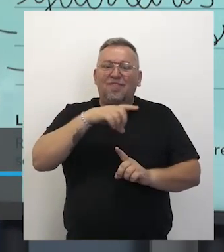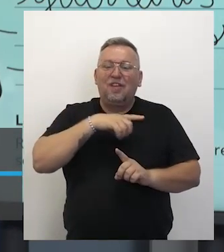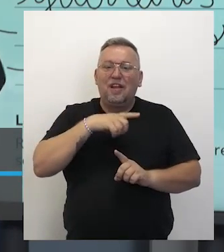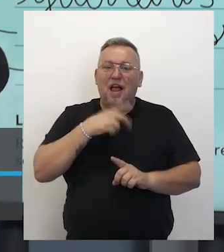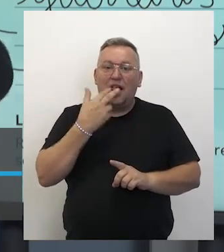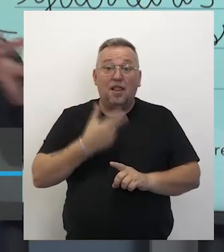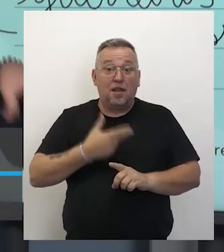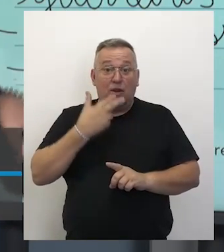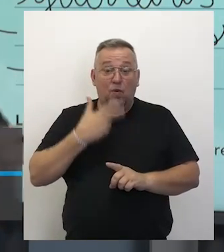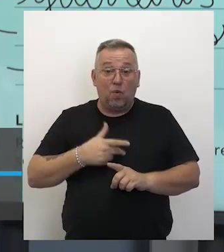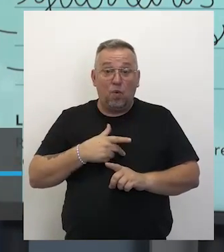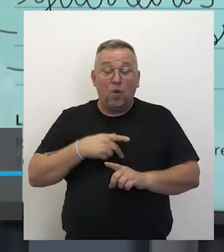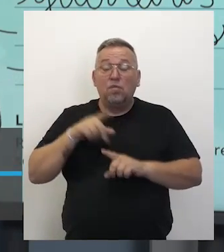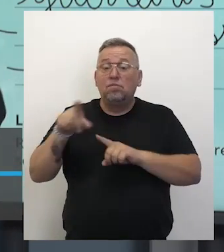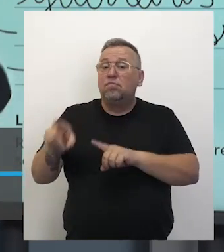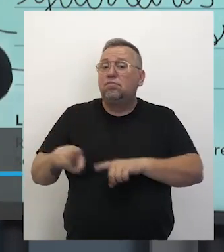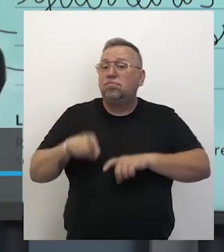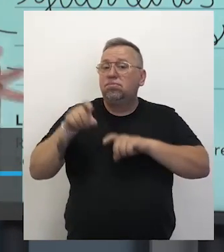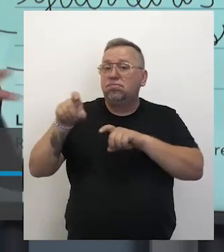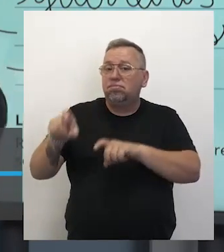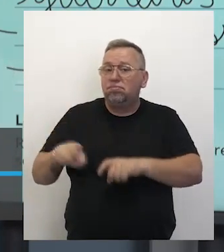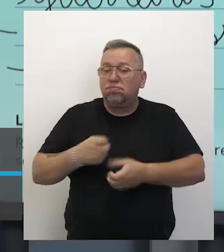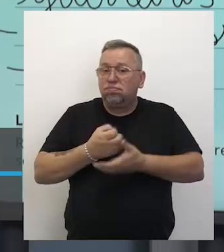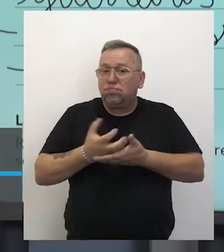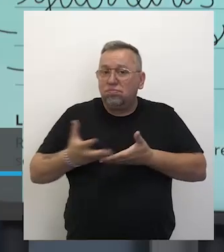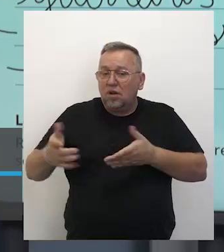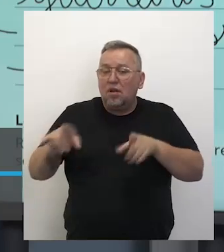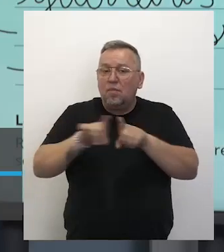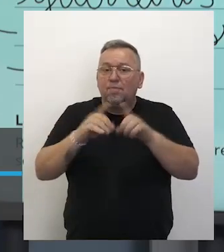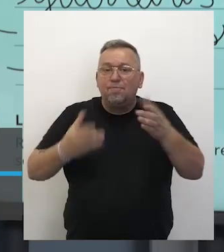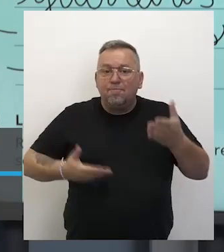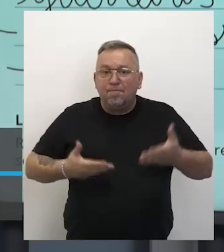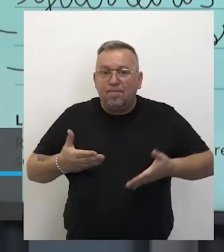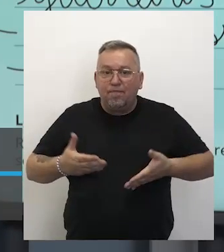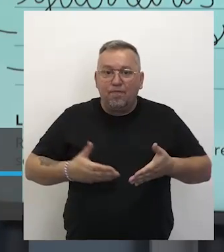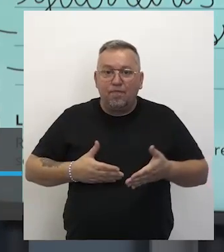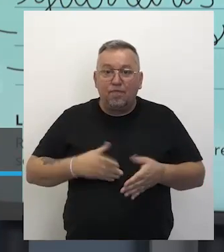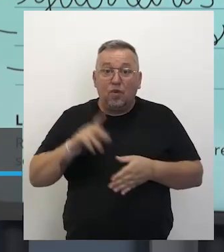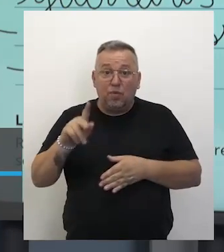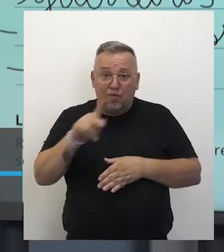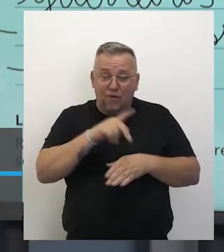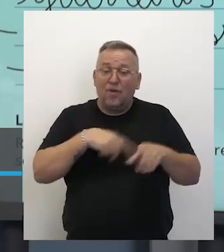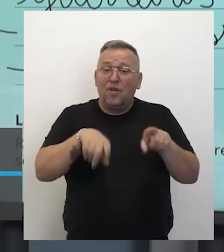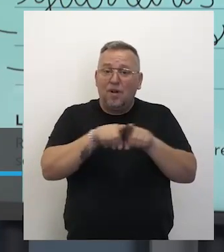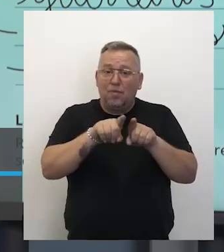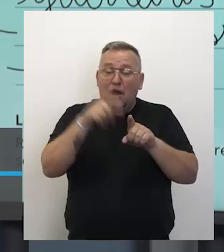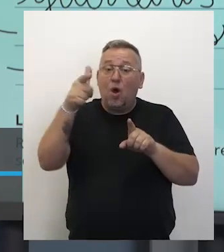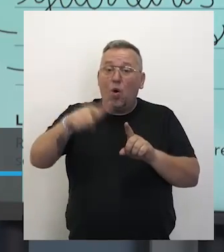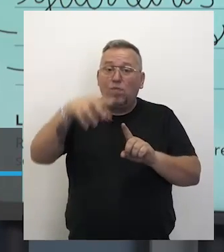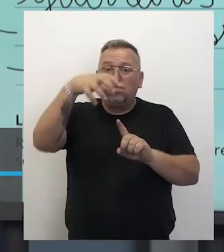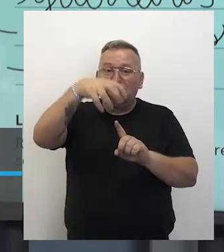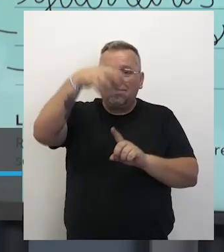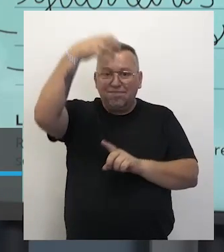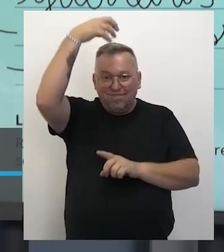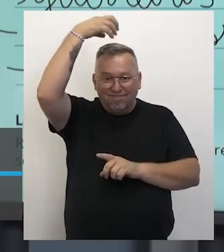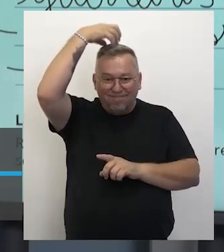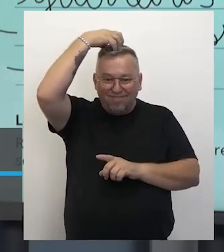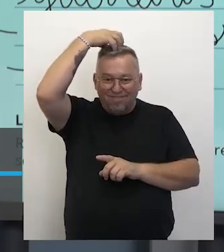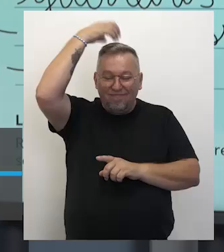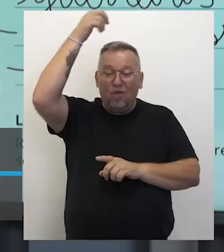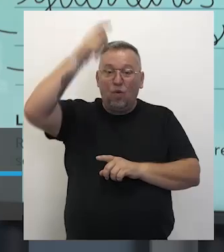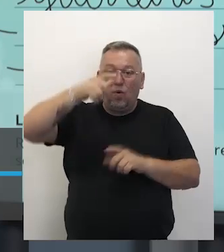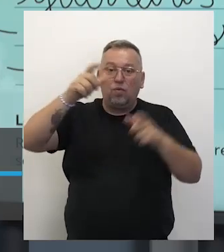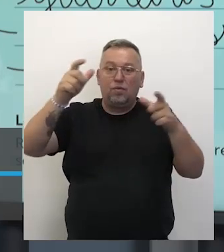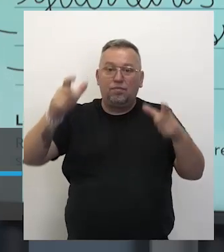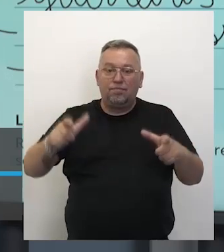língua, você tem a sua agricultura, você tem os seus súditos. E o seu professor que está aí no chat também é um outro rei, com outro